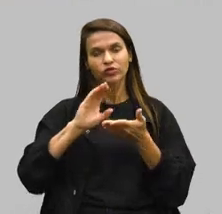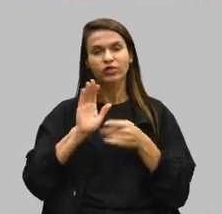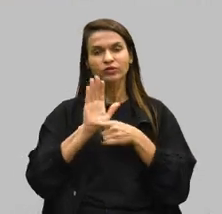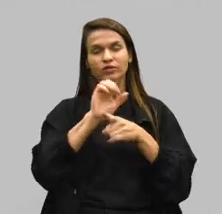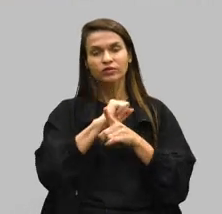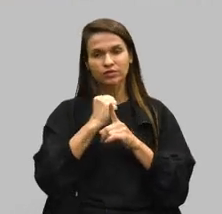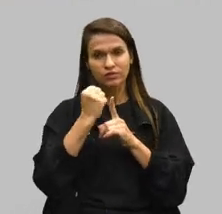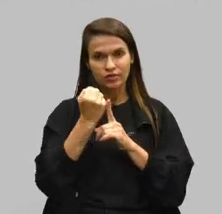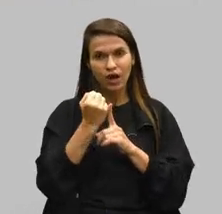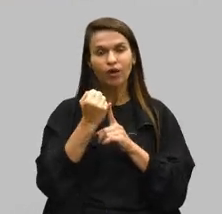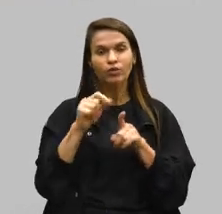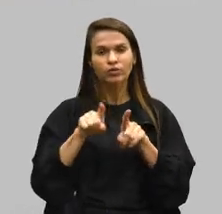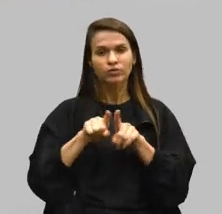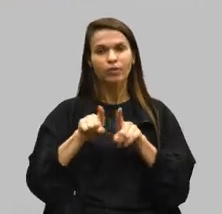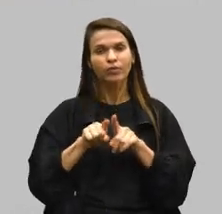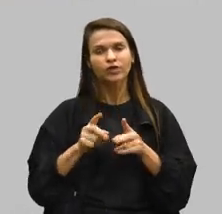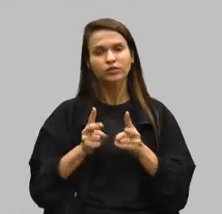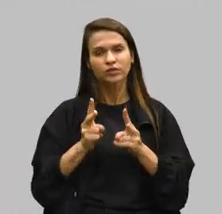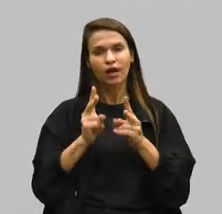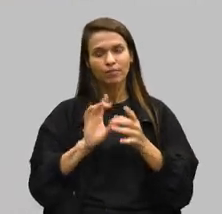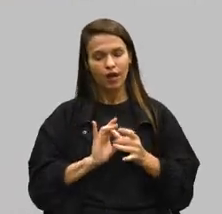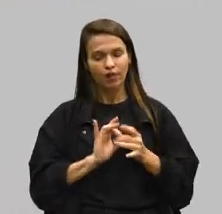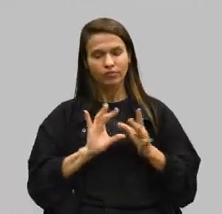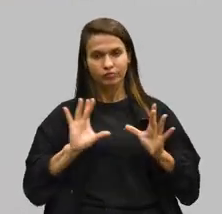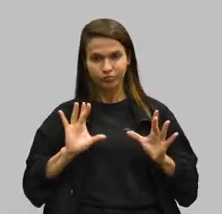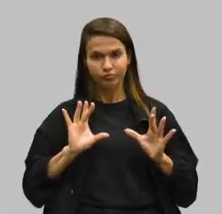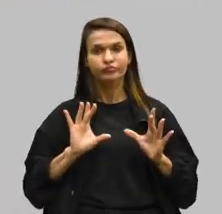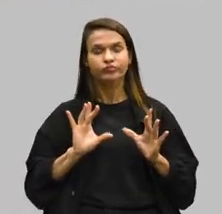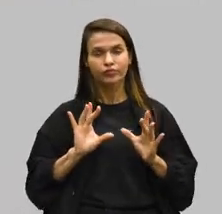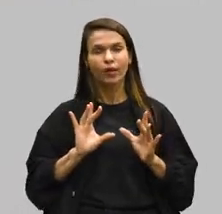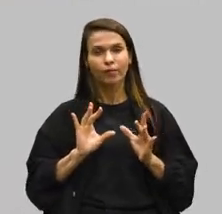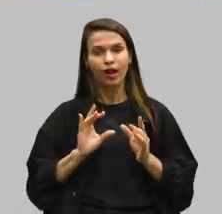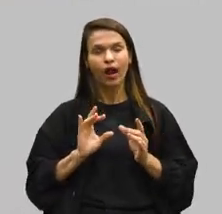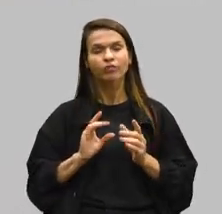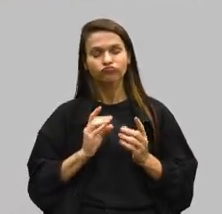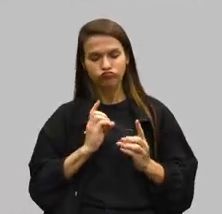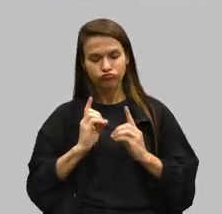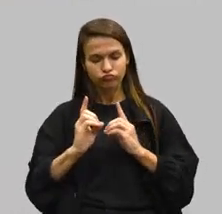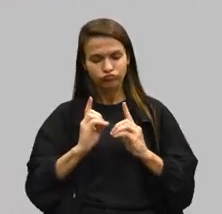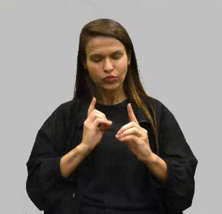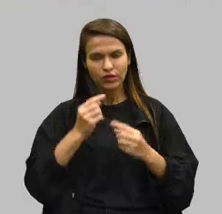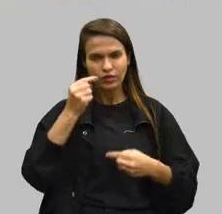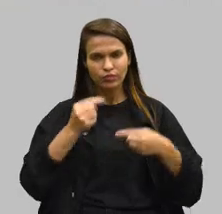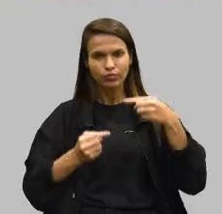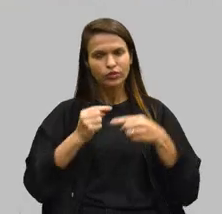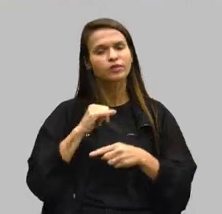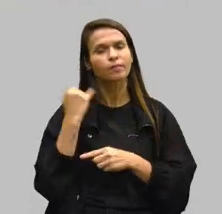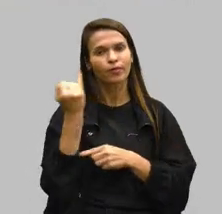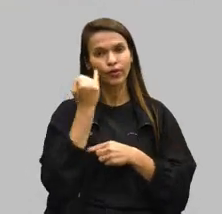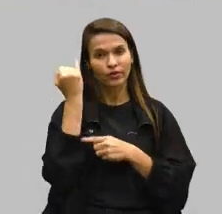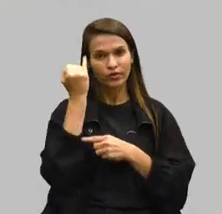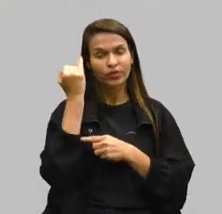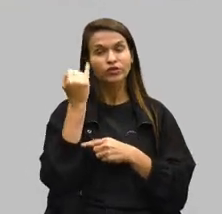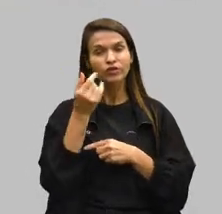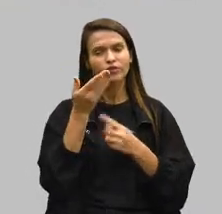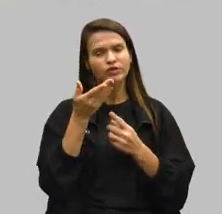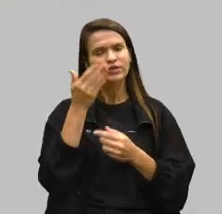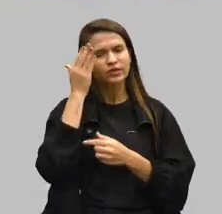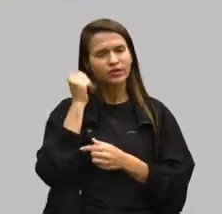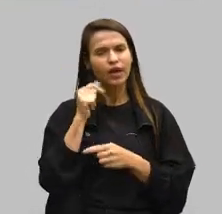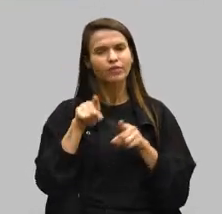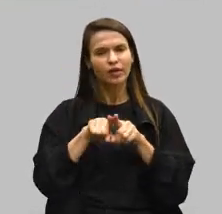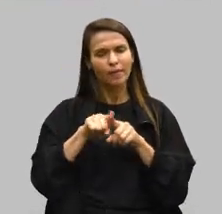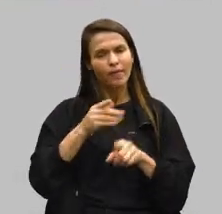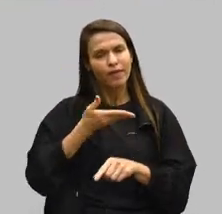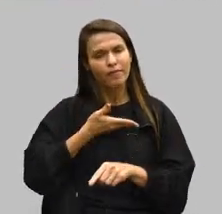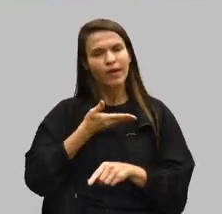social e me coloco sempre macaé à disposição para abrirmos o diálogo dessas políticas tão importante e que você sabe também minha amiga